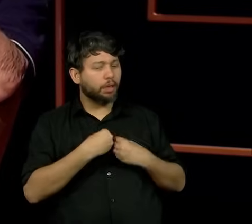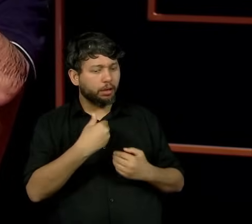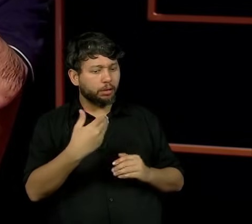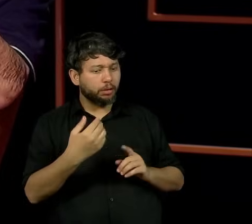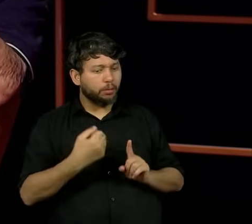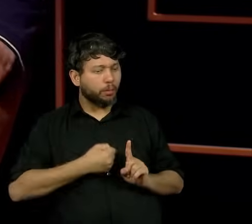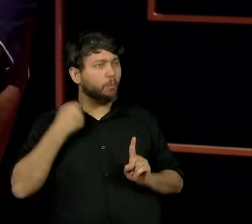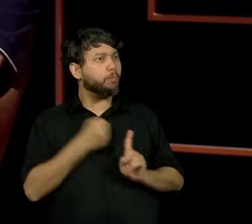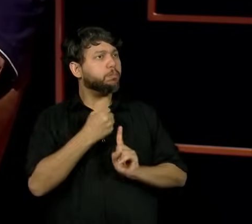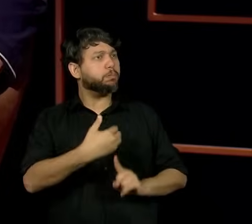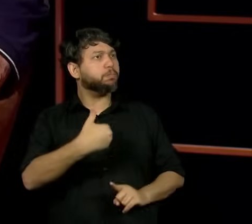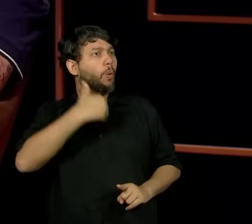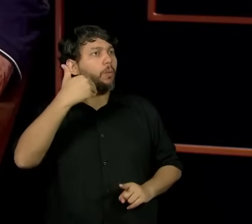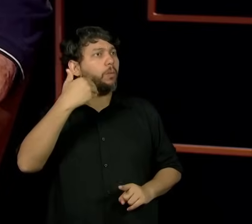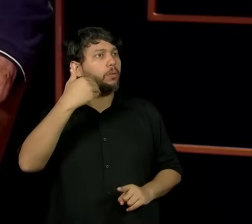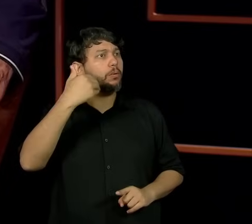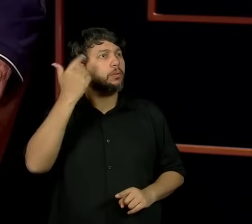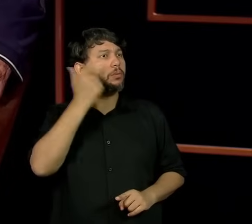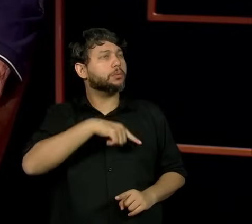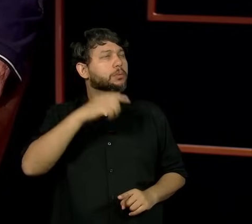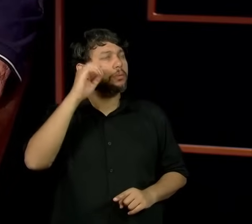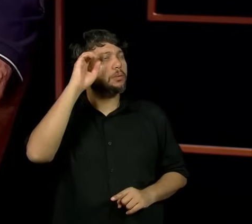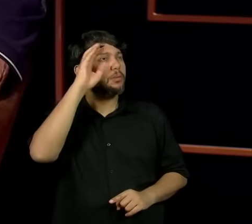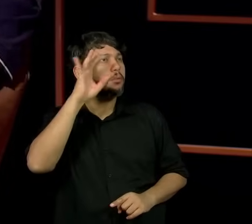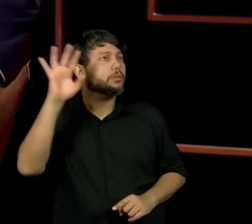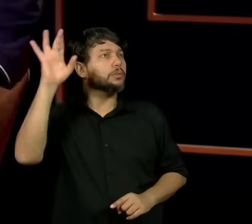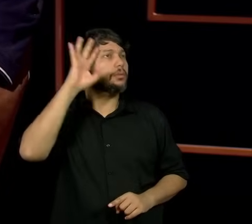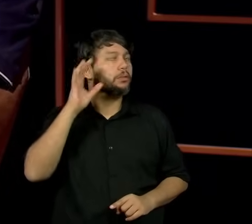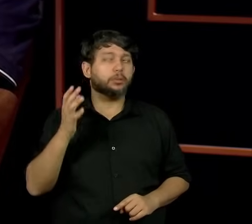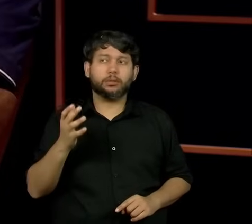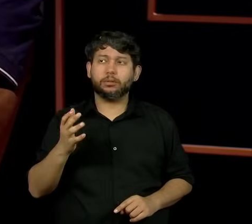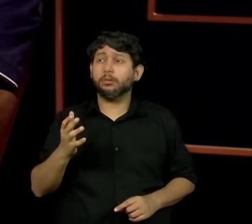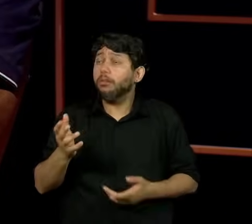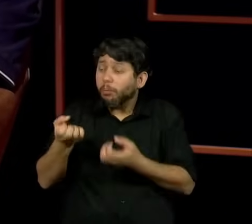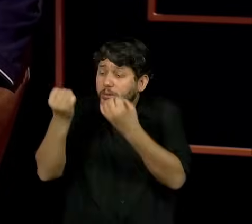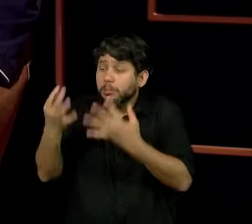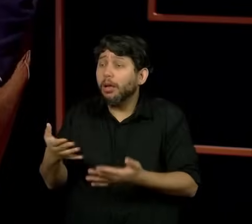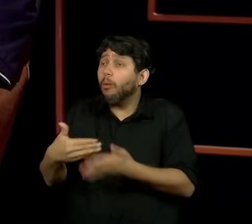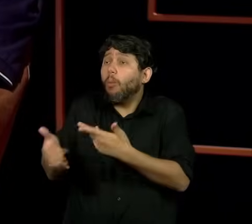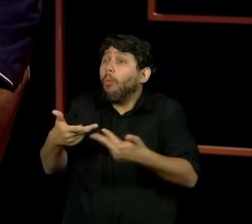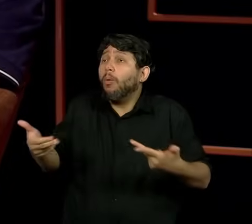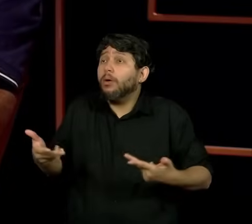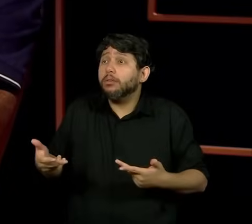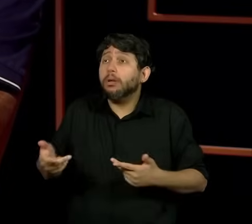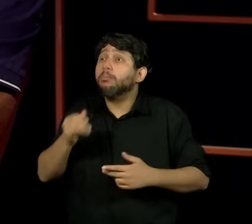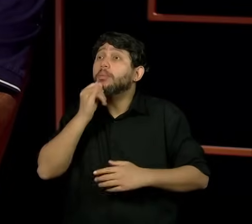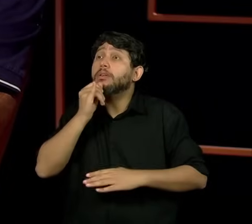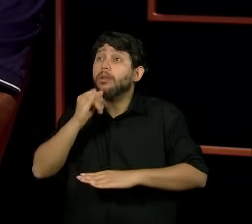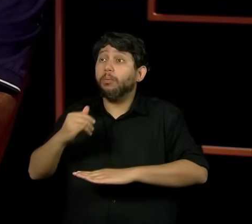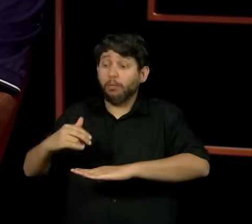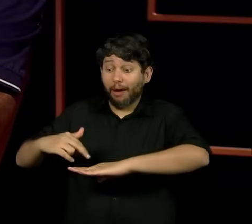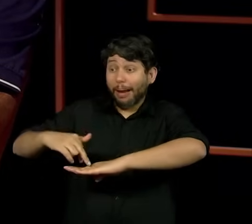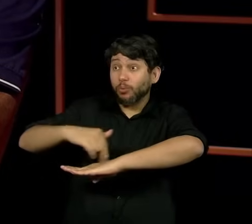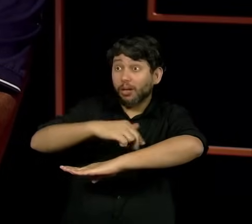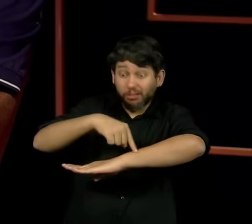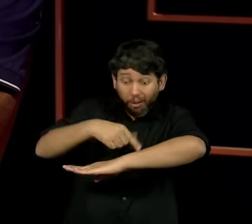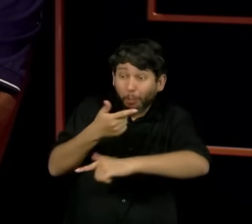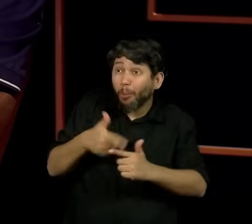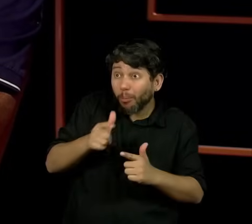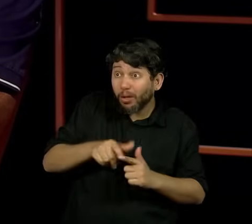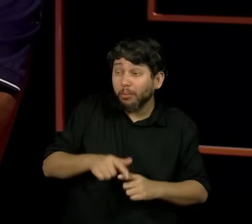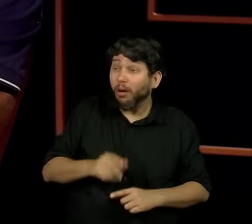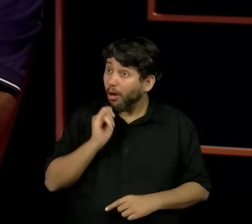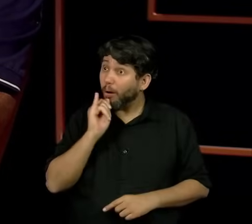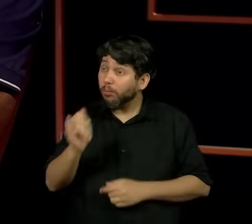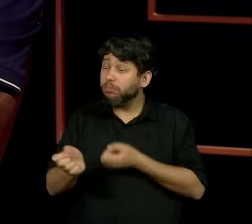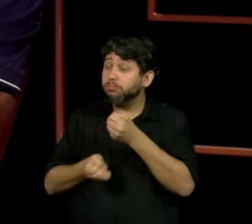fale nem de uma calçada que esteja quebrada, mas que a gente fale alguma coisa para se consertar. E é para isso